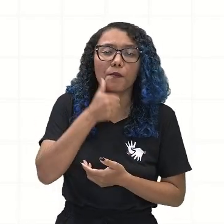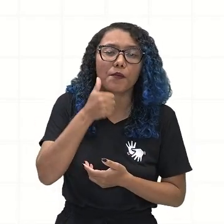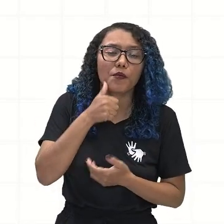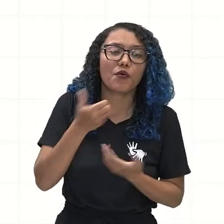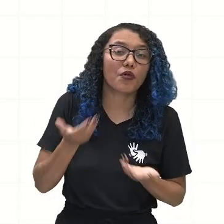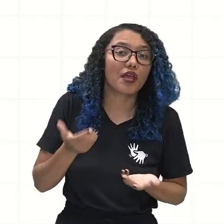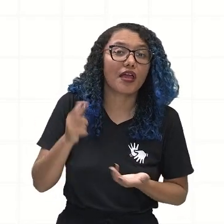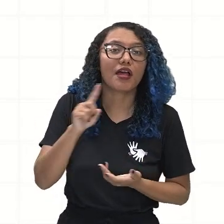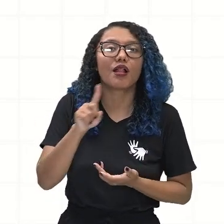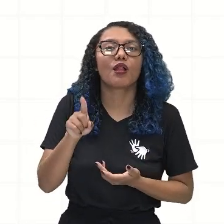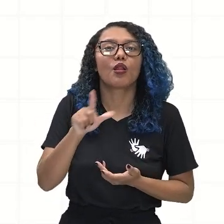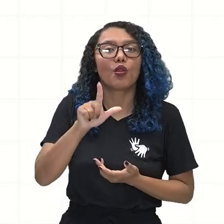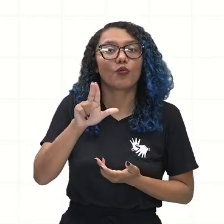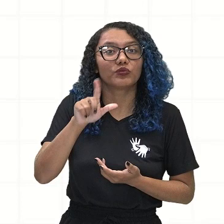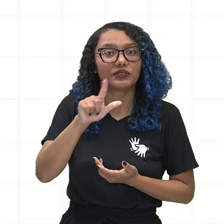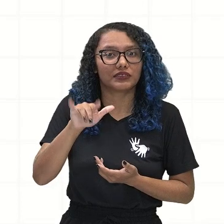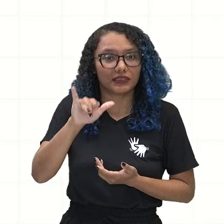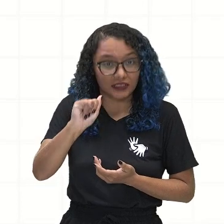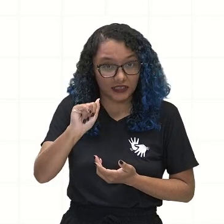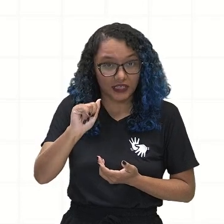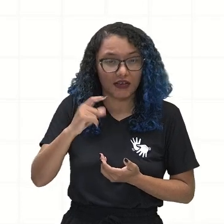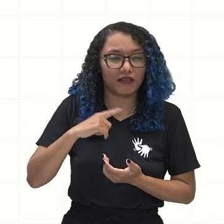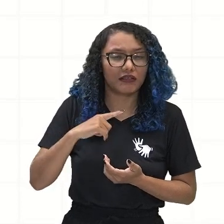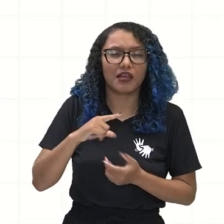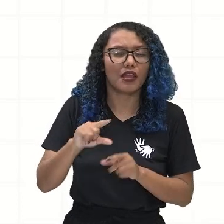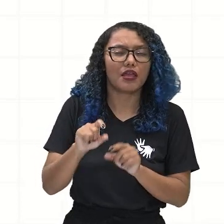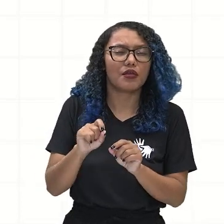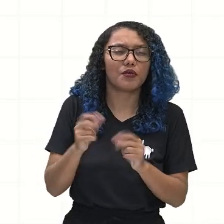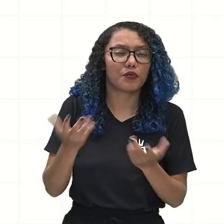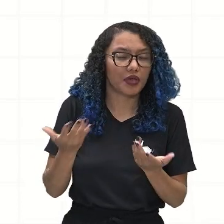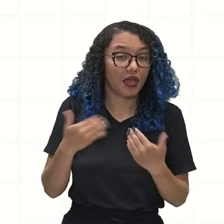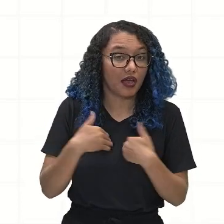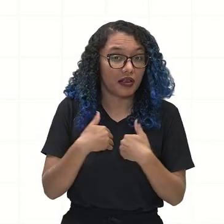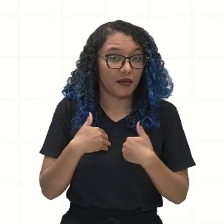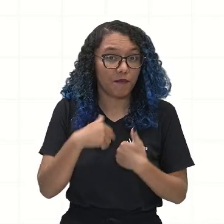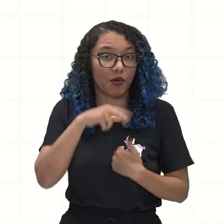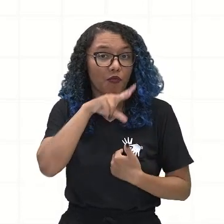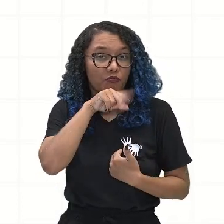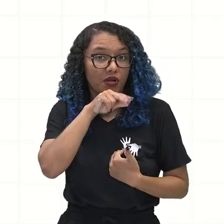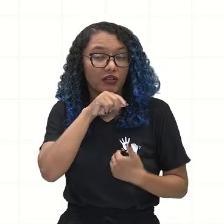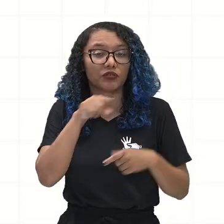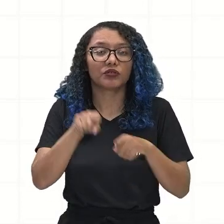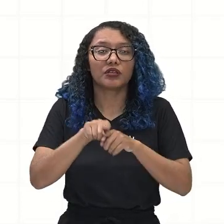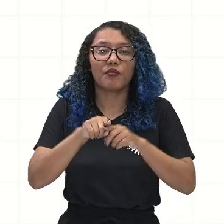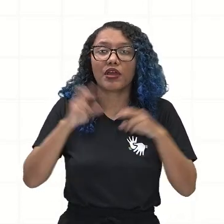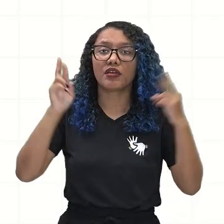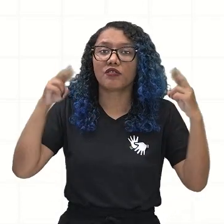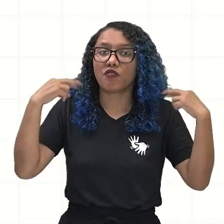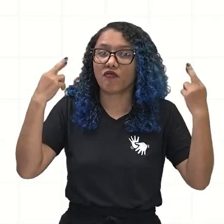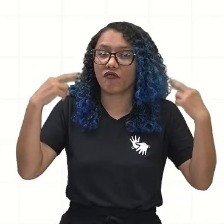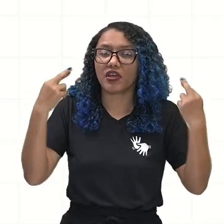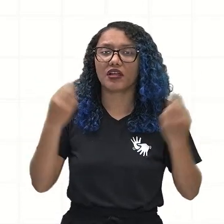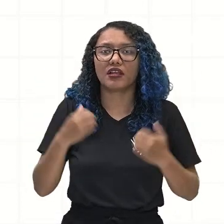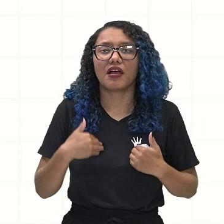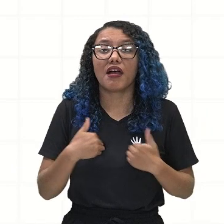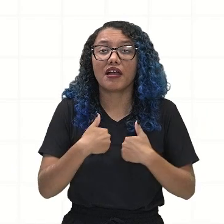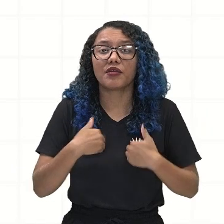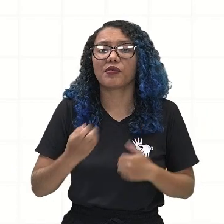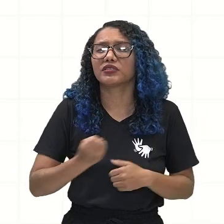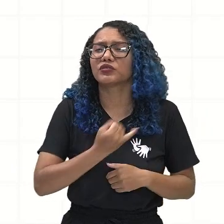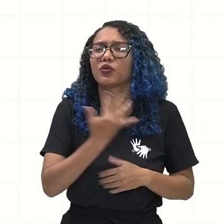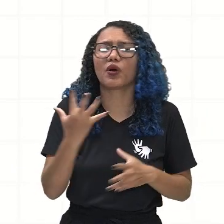há patos e ovelhas, num total de 17 animais,